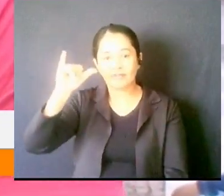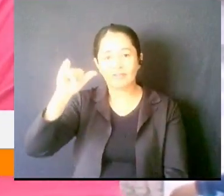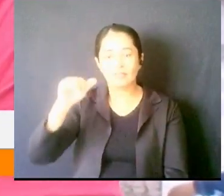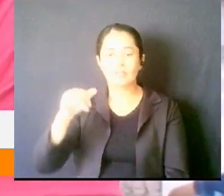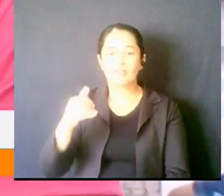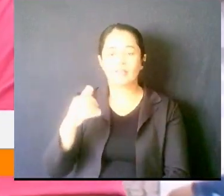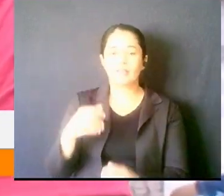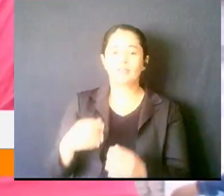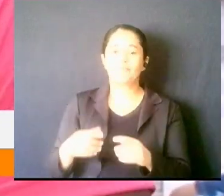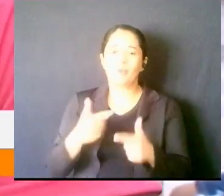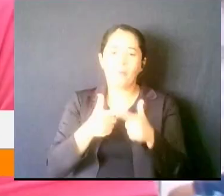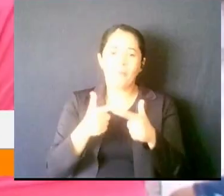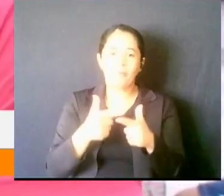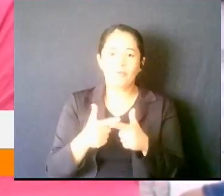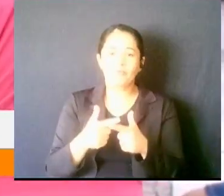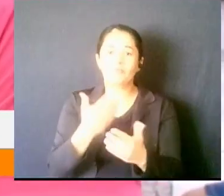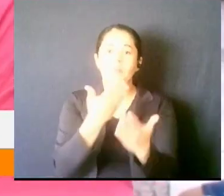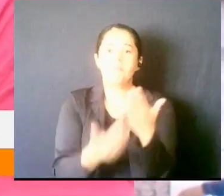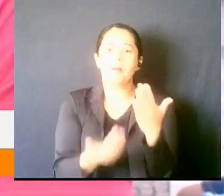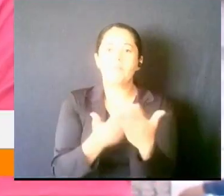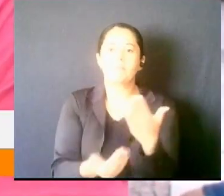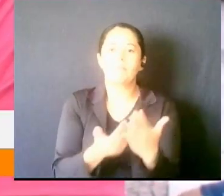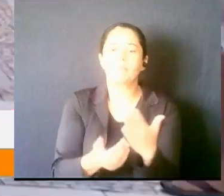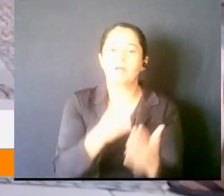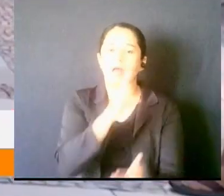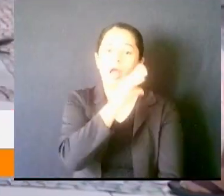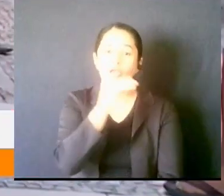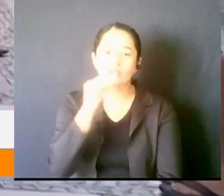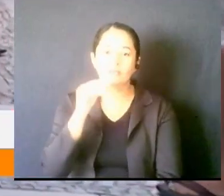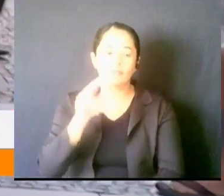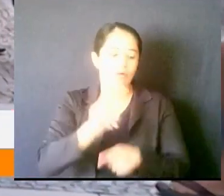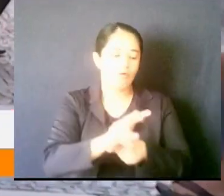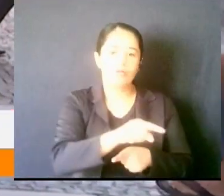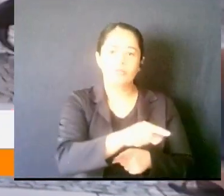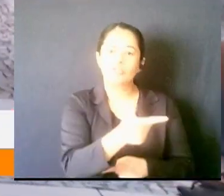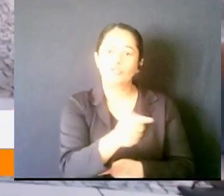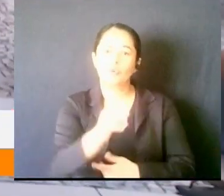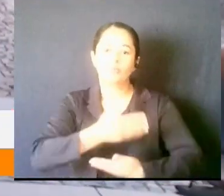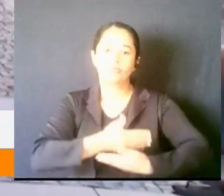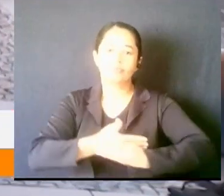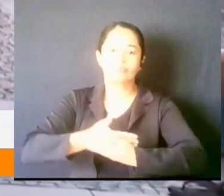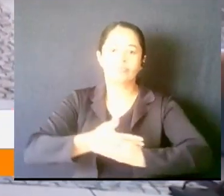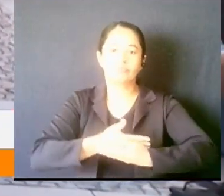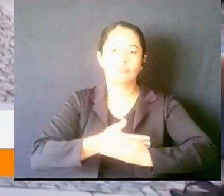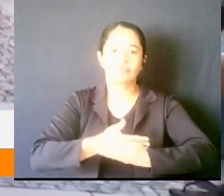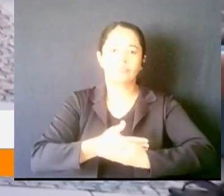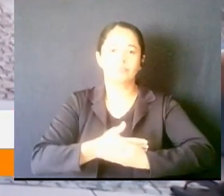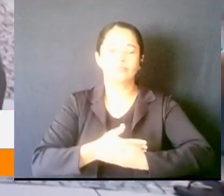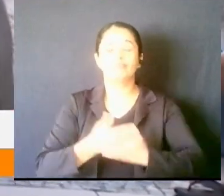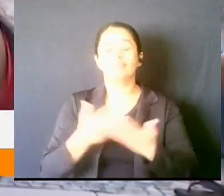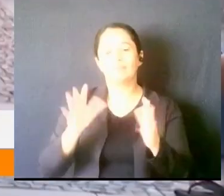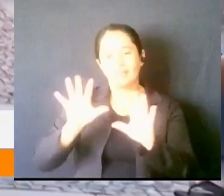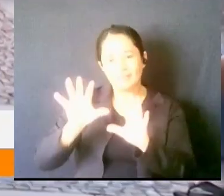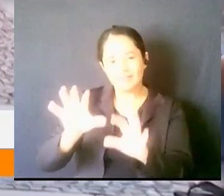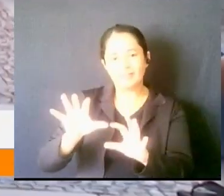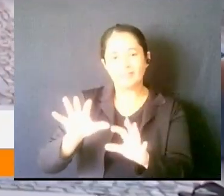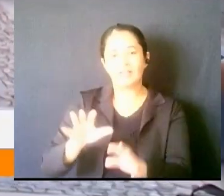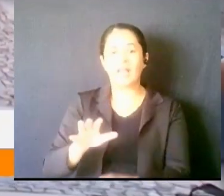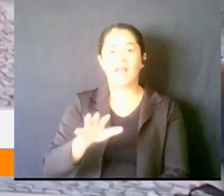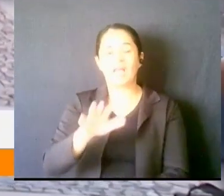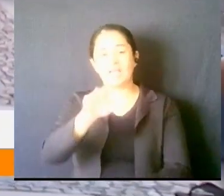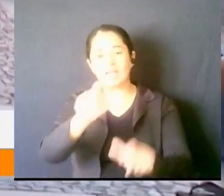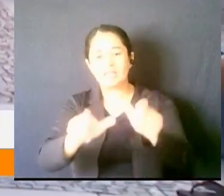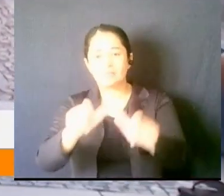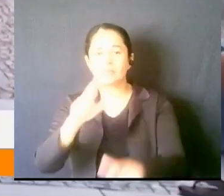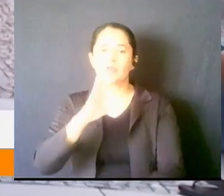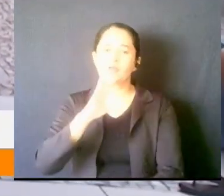infância e adolescência para cuidar de outra criança que você não está preparado ainda. É isso, Rúbia, as pessoas até conhecem, mas a gente precisa falar mais